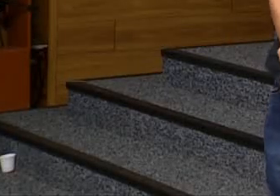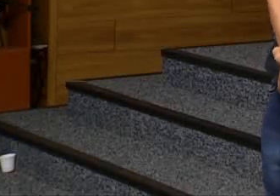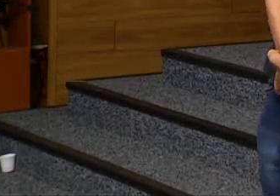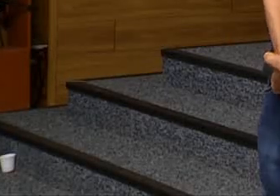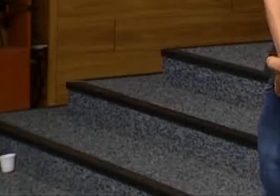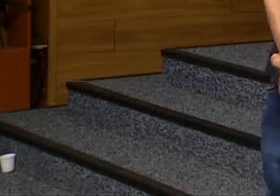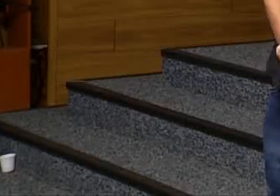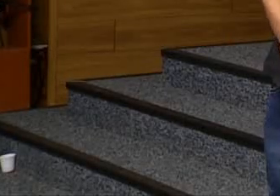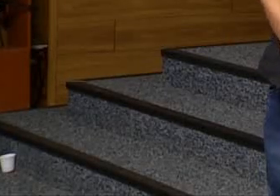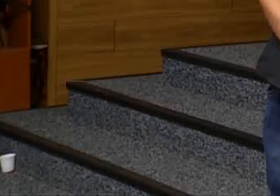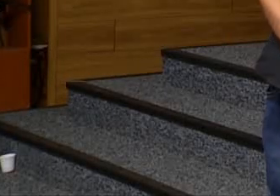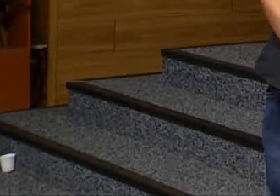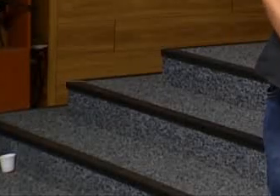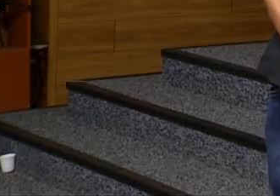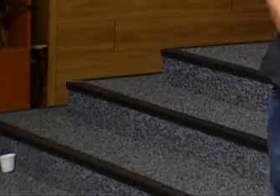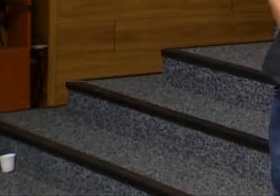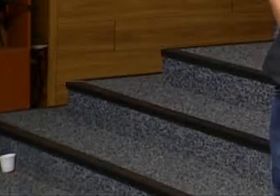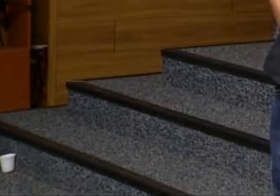E